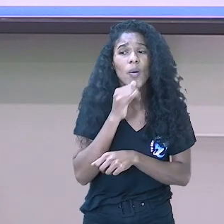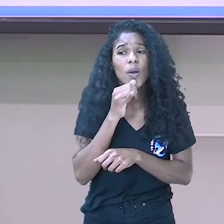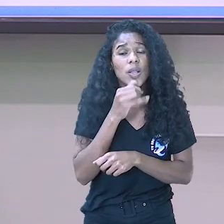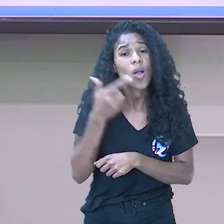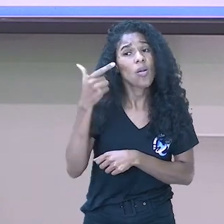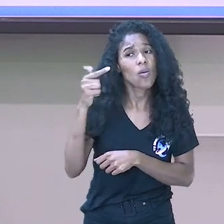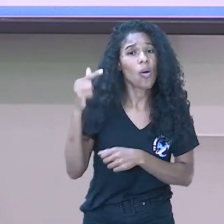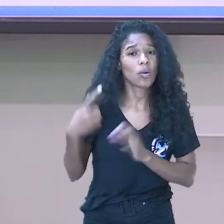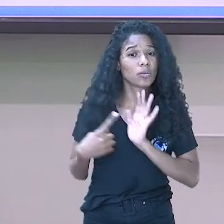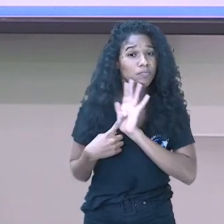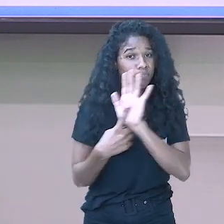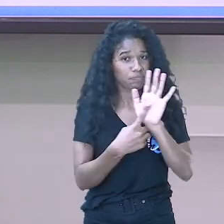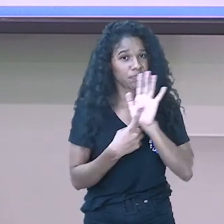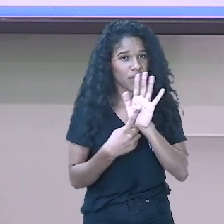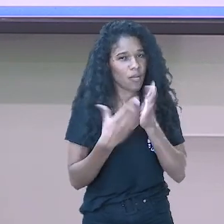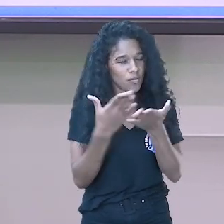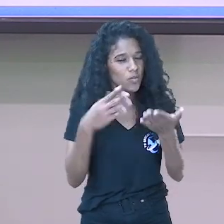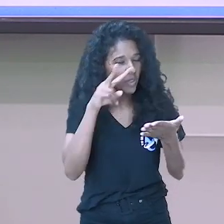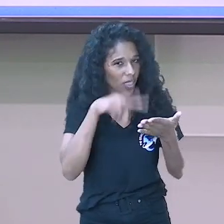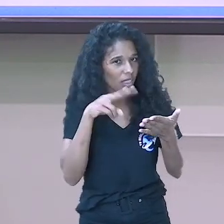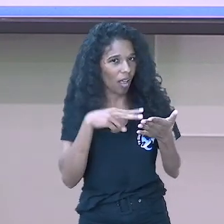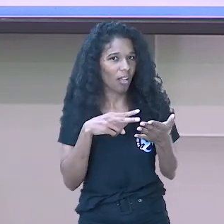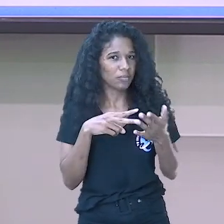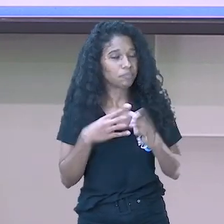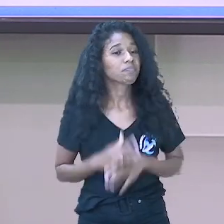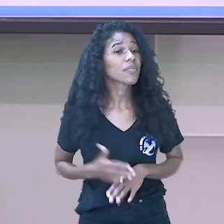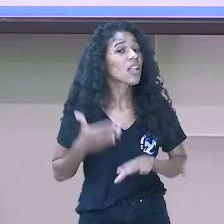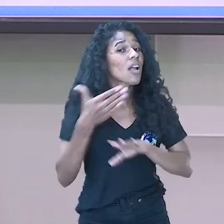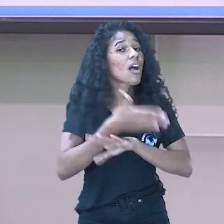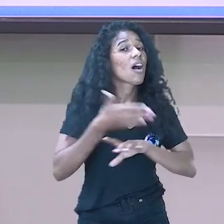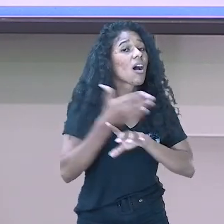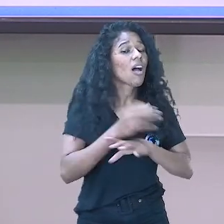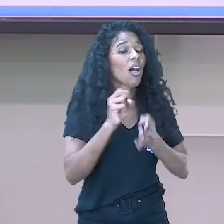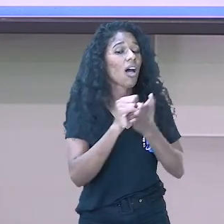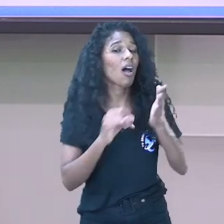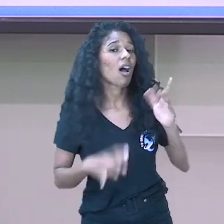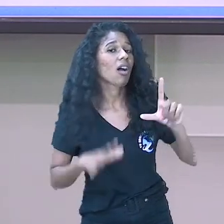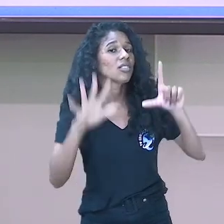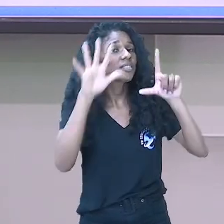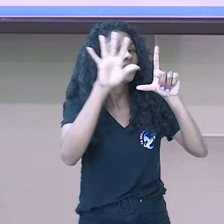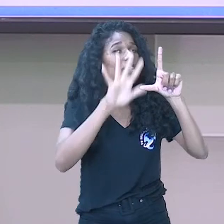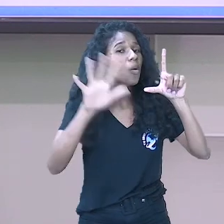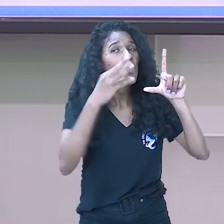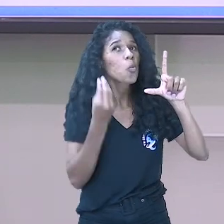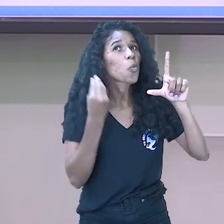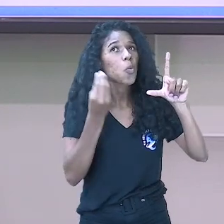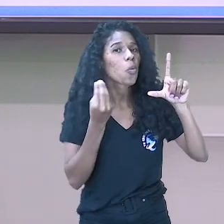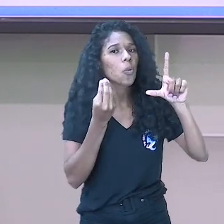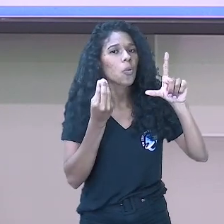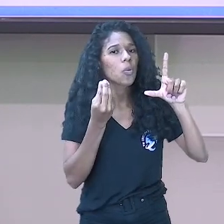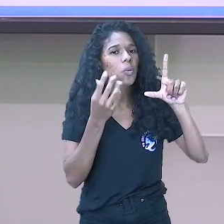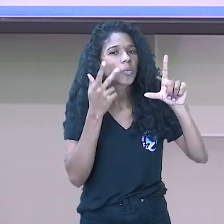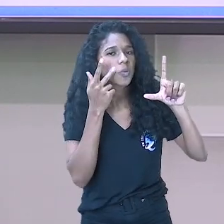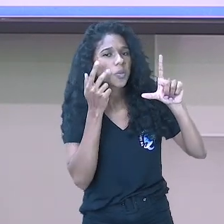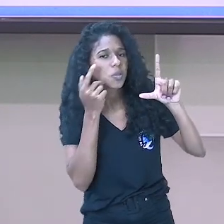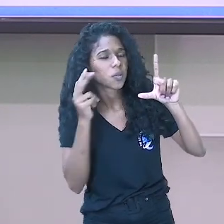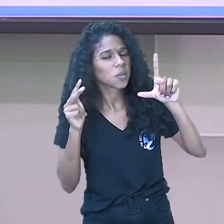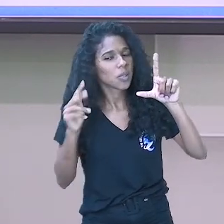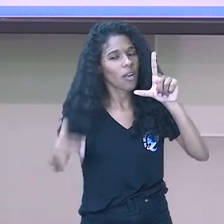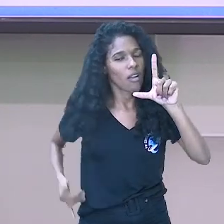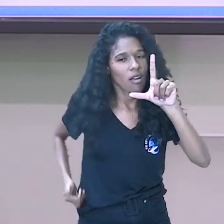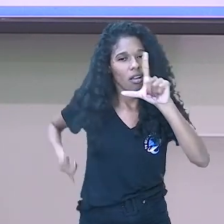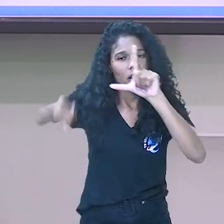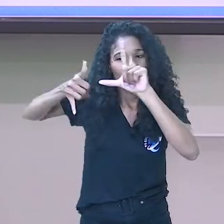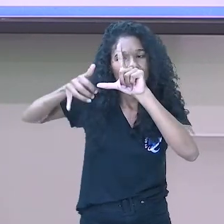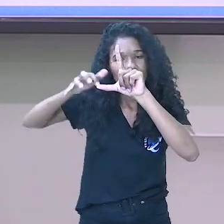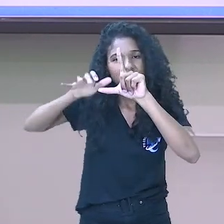vocês possam ler, tá bom? E para acessar as nossas atividades da plataforma SMED GV, você vai apontar a câmera do seu celular para a